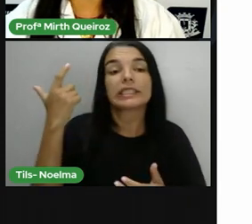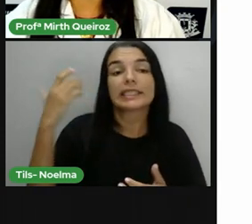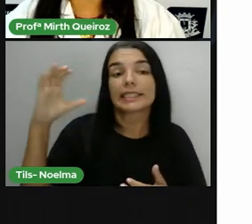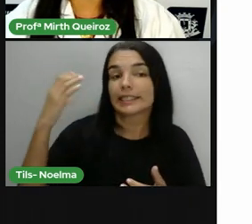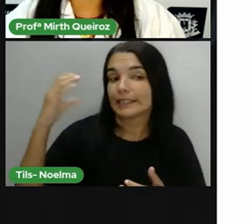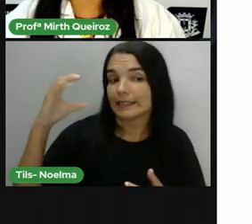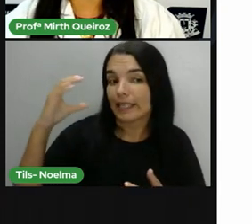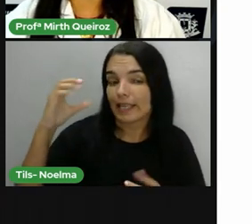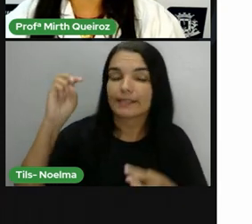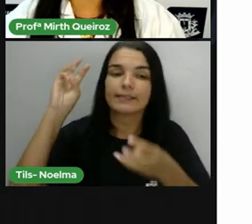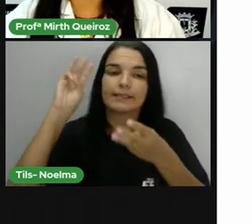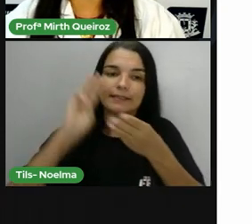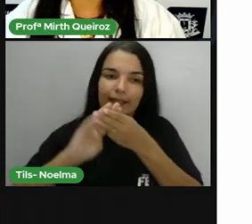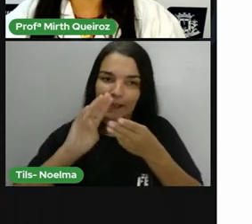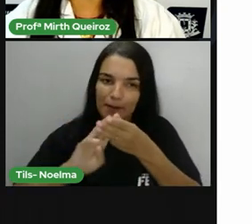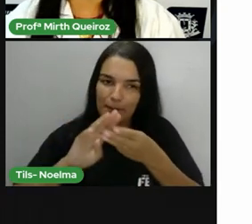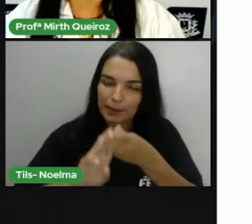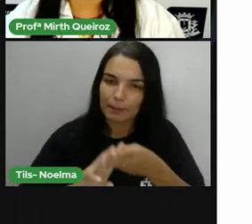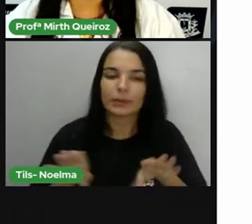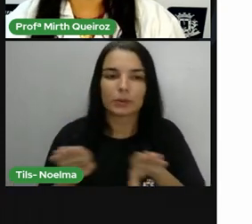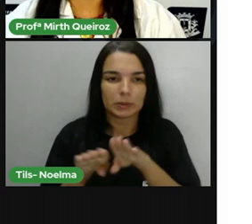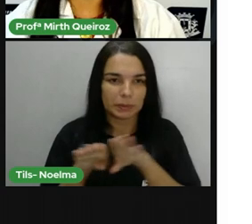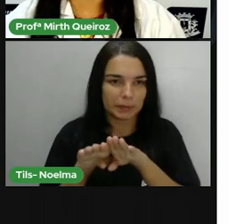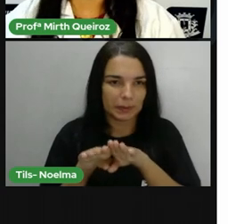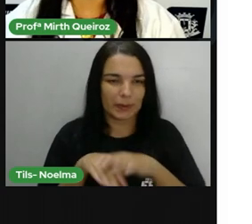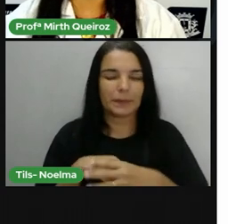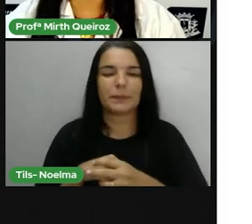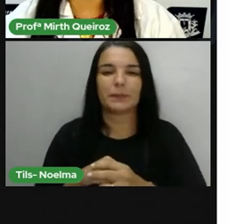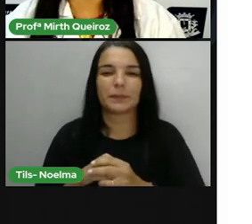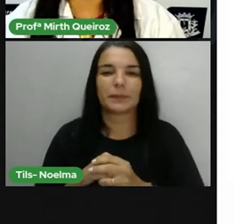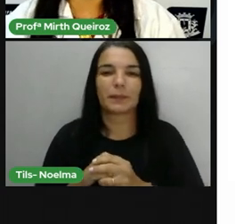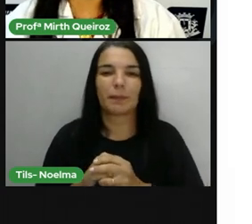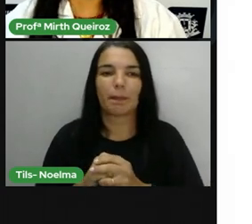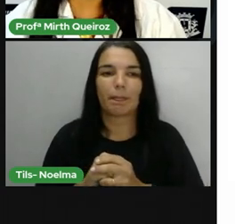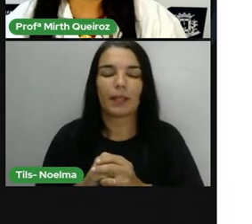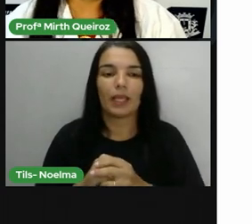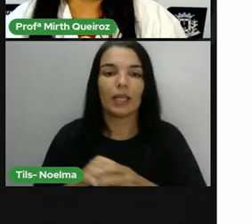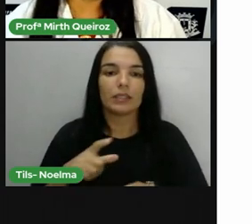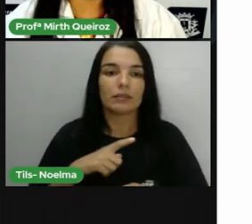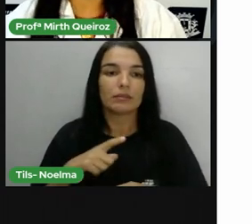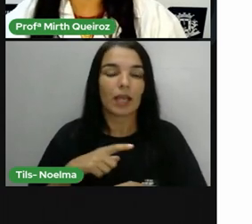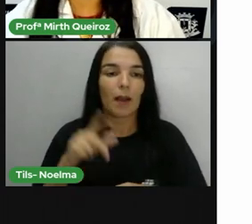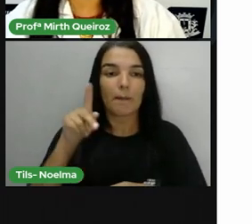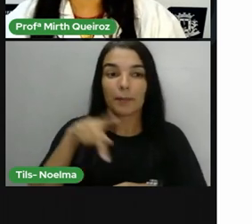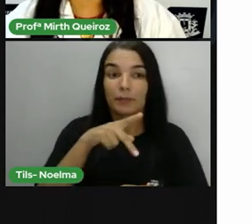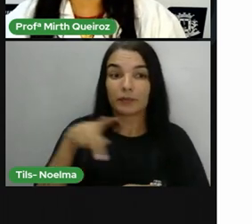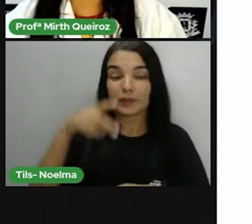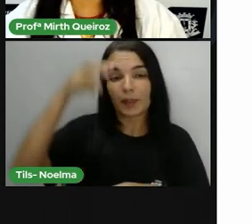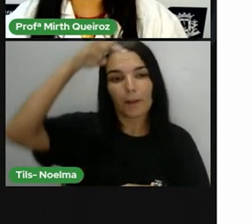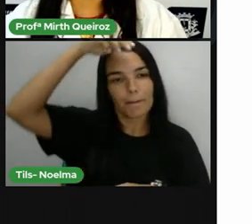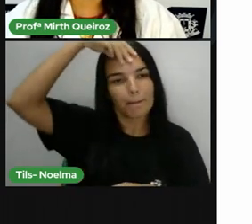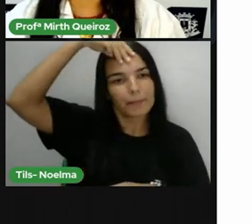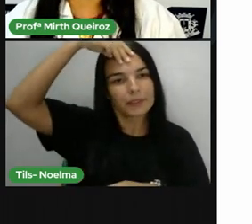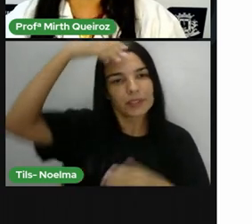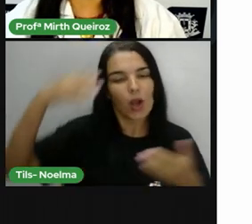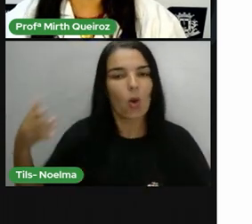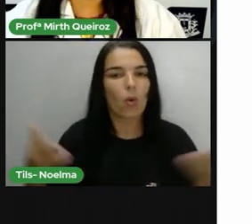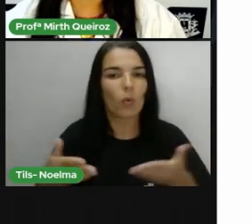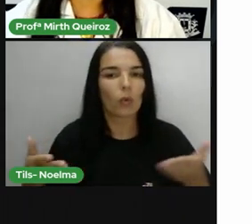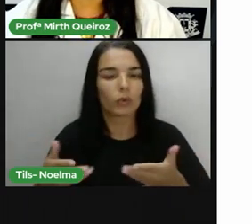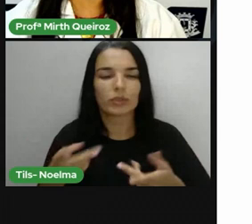desta vez, de Ciências da Natureza e Matemática, né? Matemática e Ciências da Natureza. Eu sou a professora Mirth e hoje